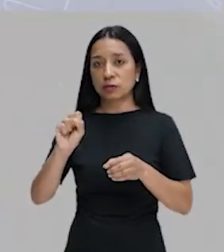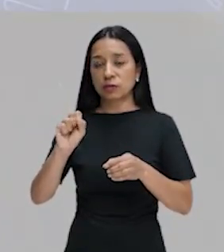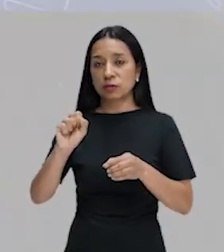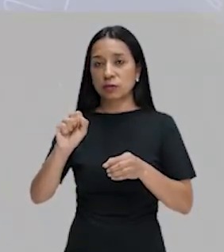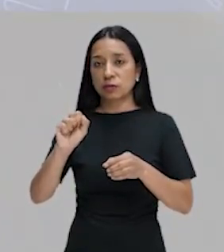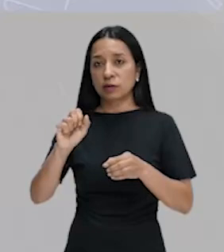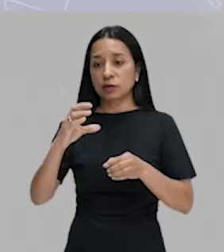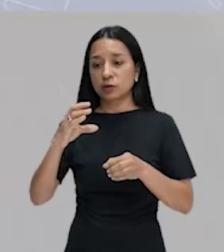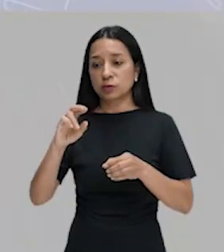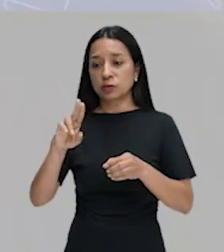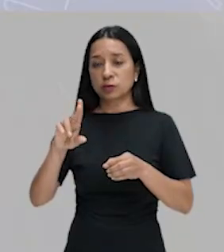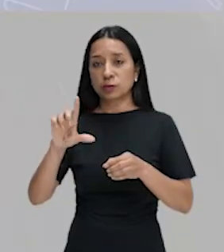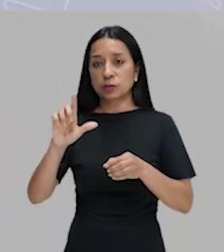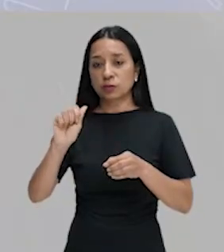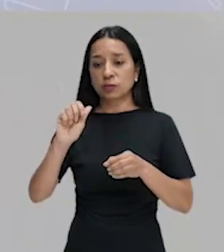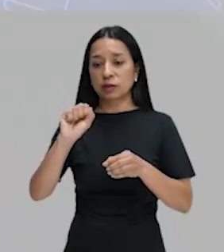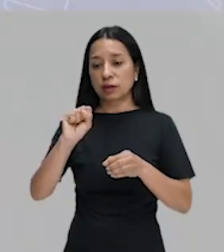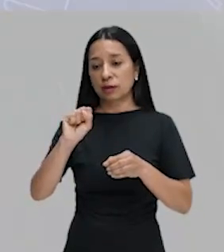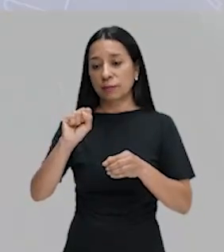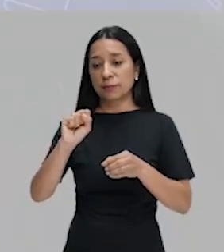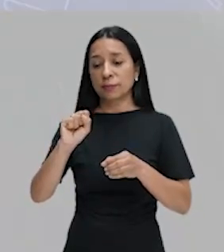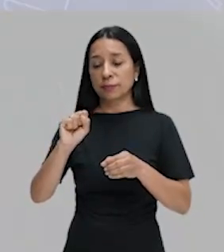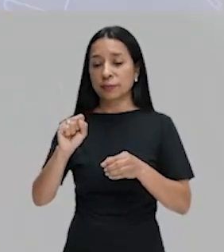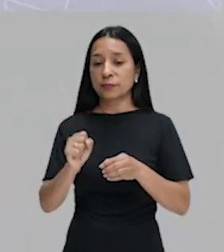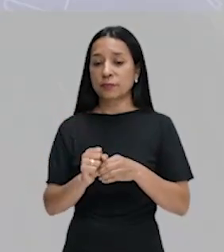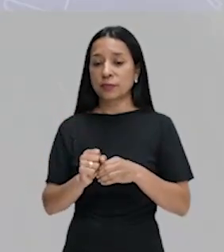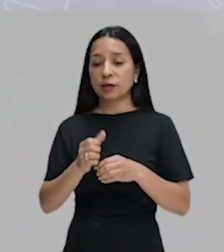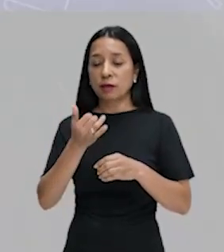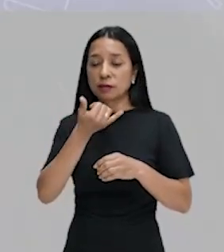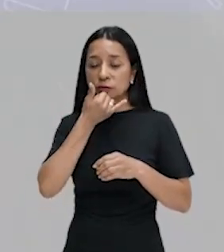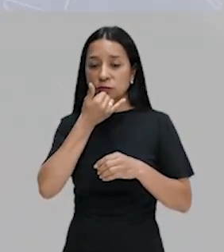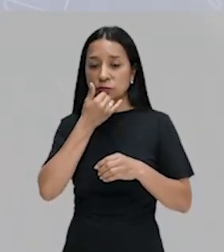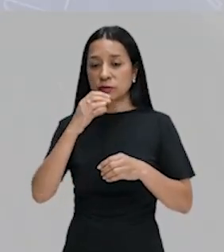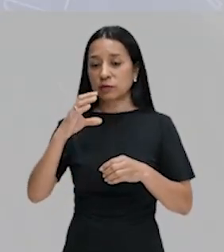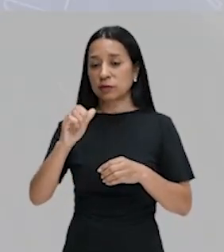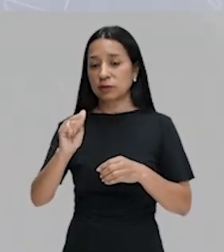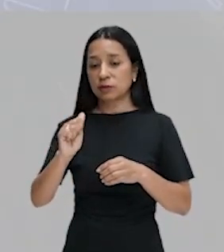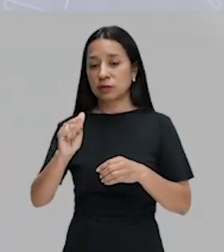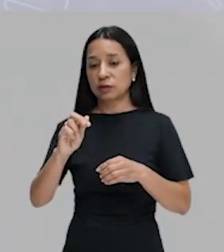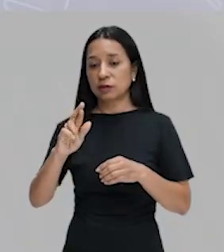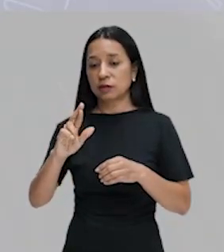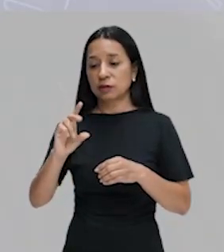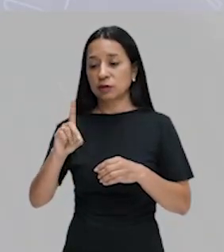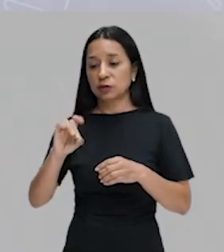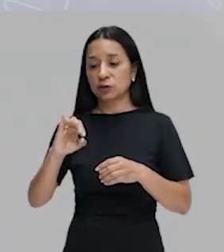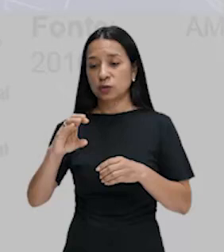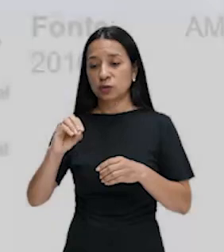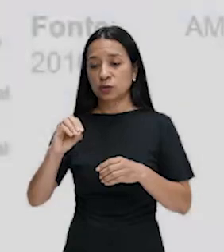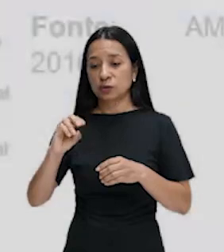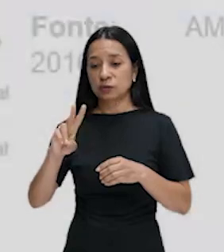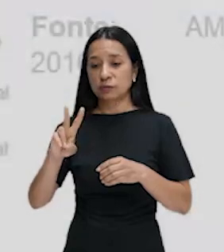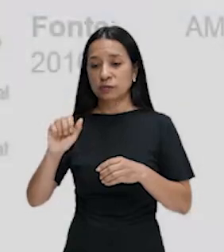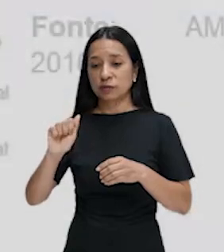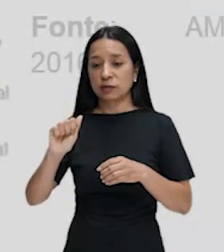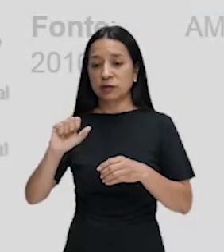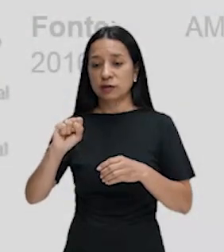nome, celéntero. Então, olha só, uma mesma estrutura tem vários nomes.